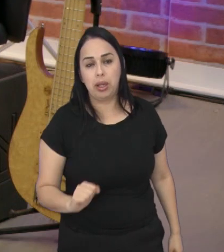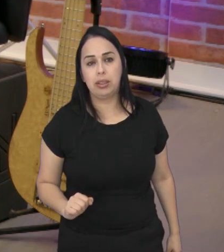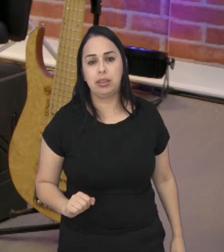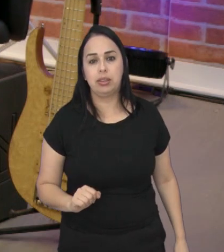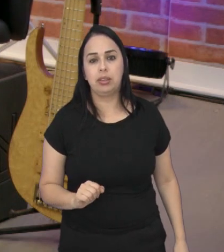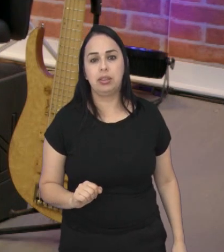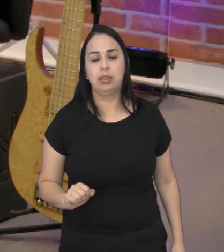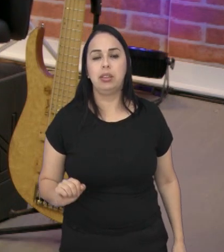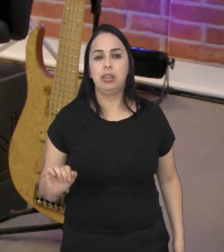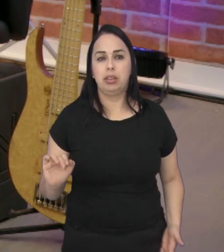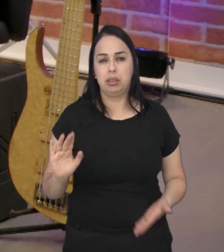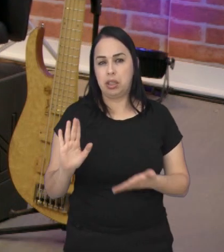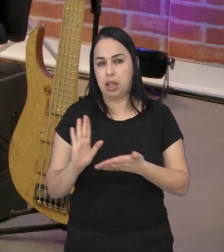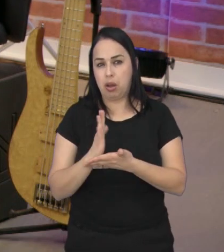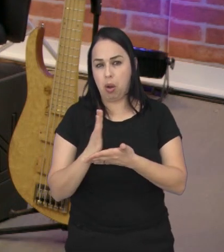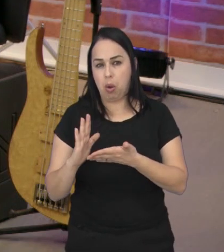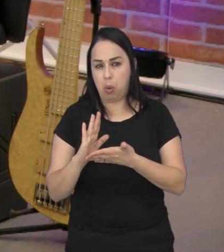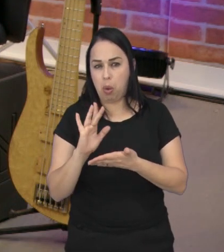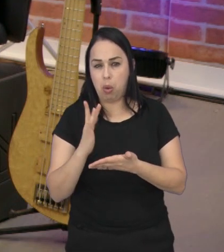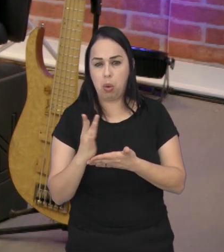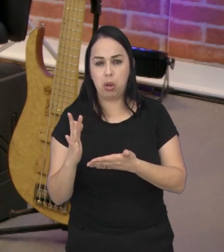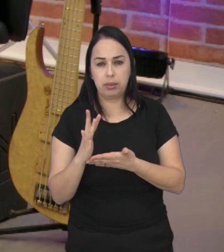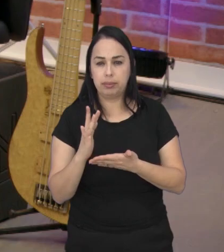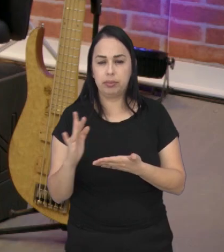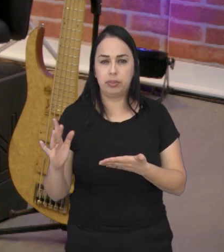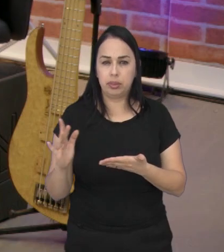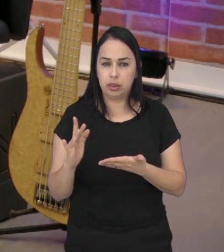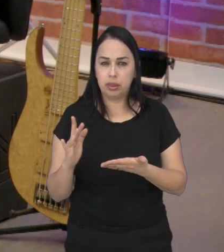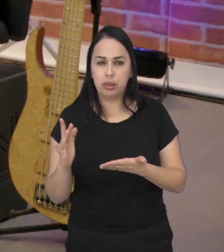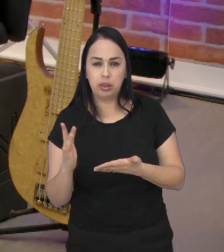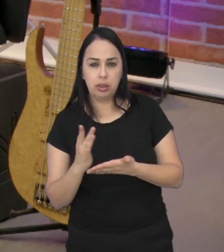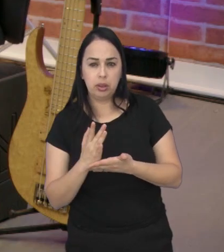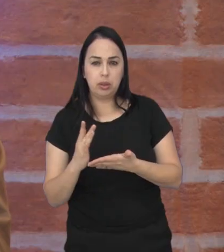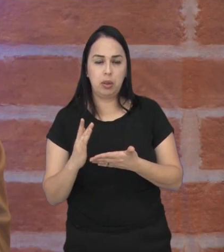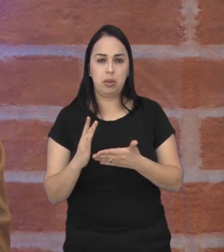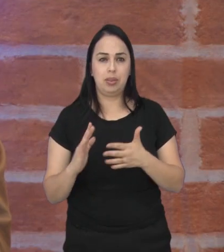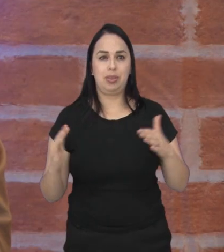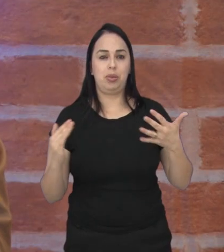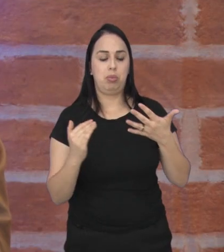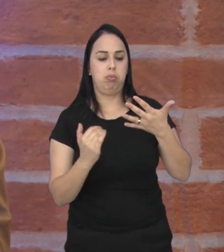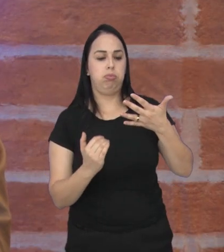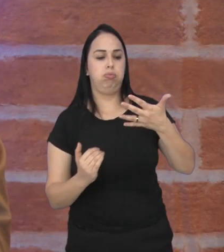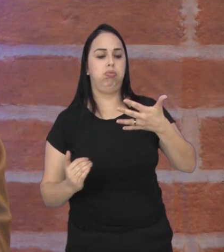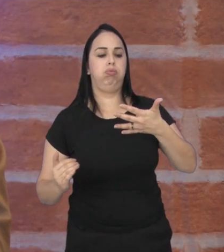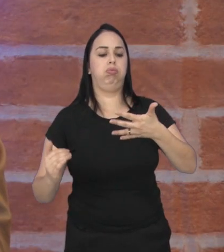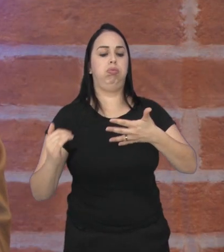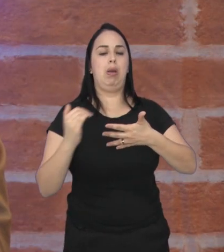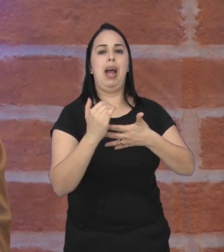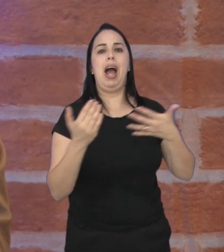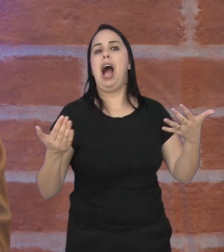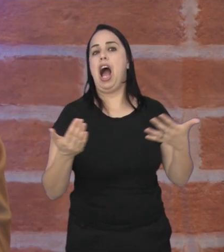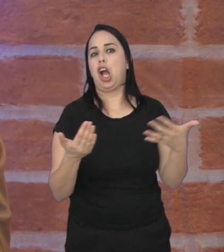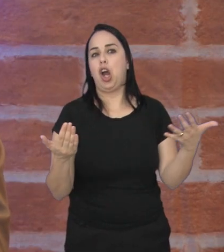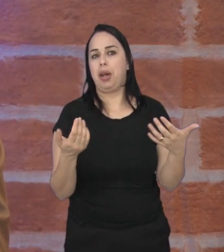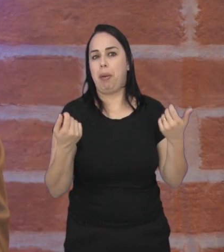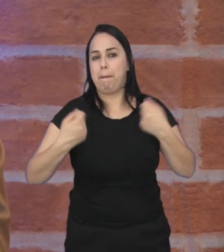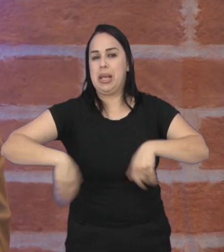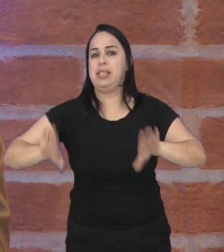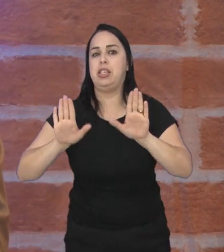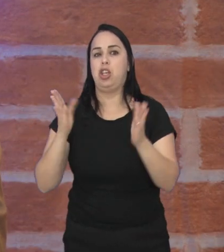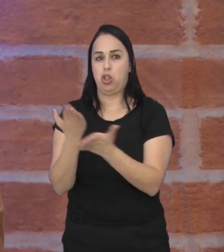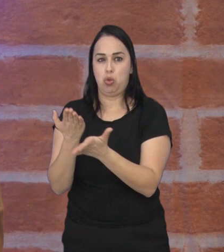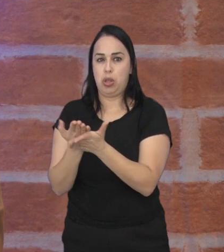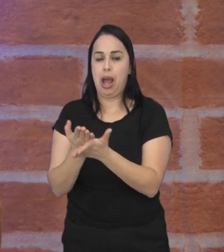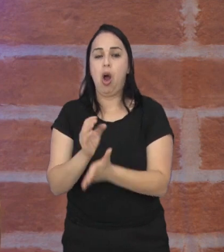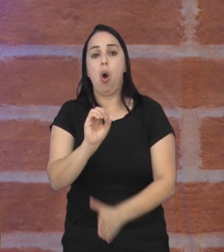que a gente tem alguns vídeos seus que a gente vai passar no próximo bloco, mas você acha que você chegou num nível onde que você não precisa mais